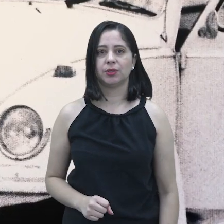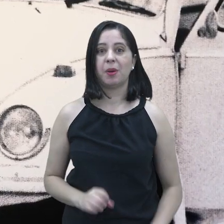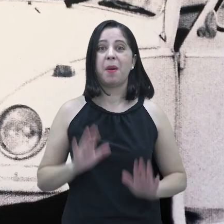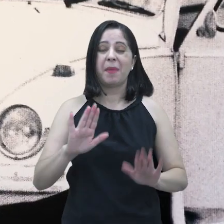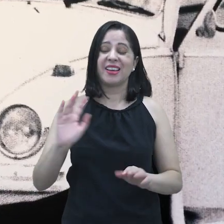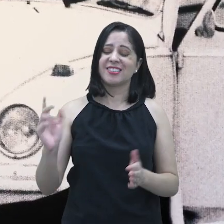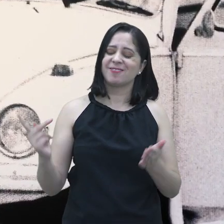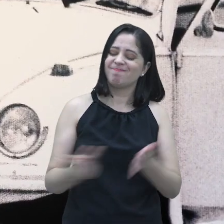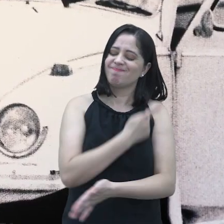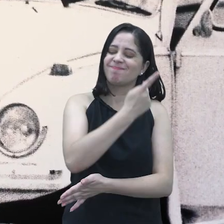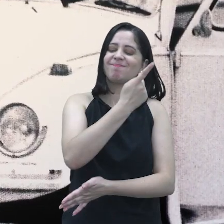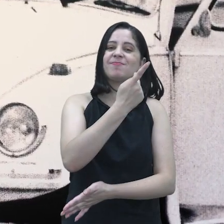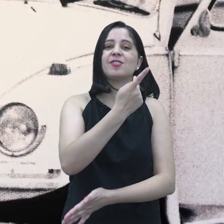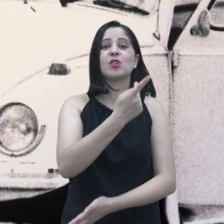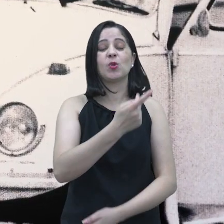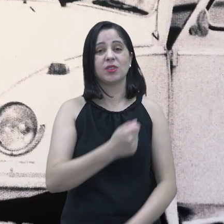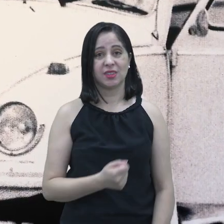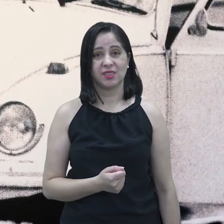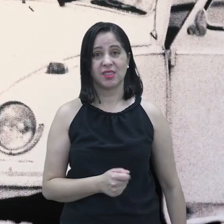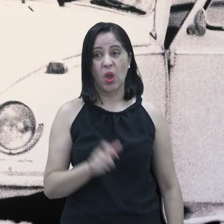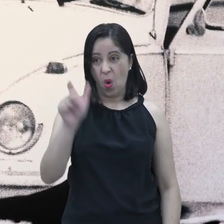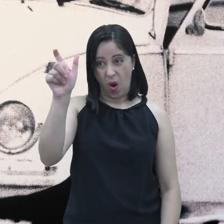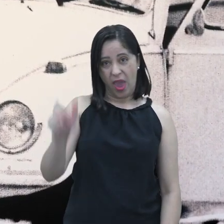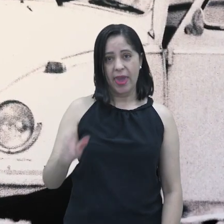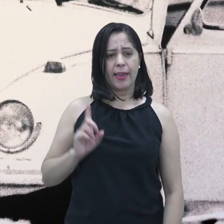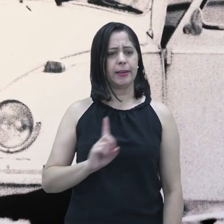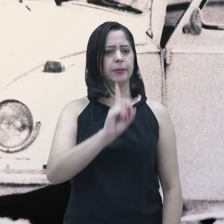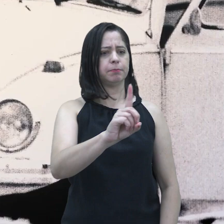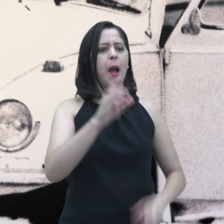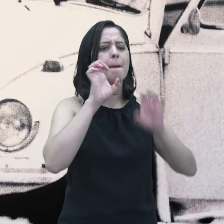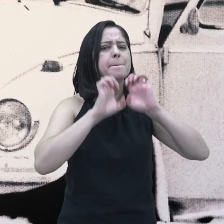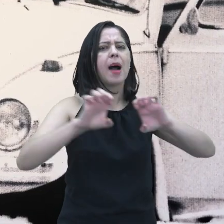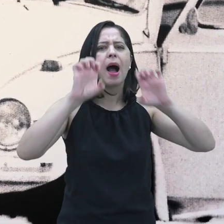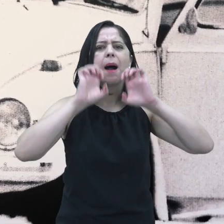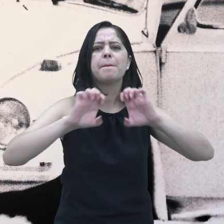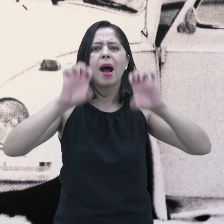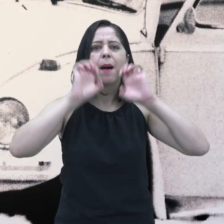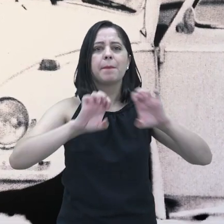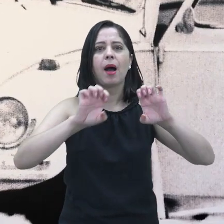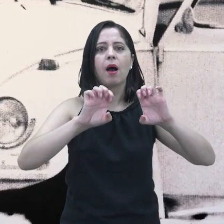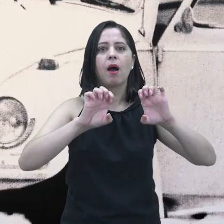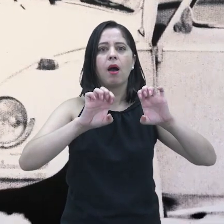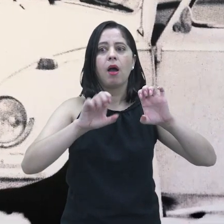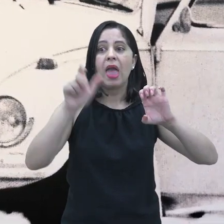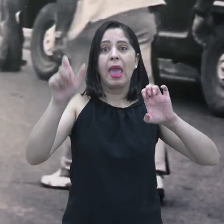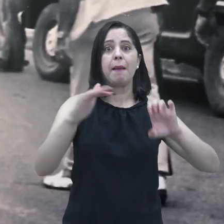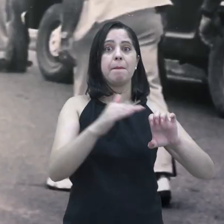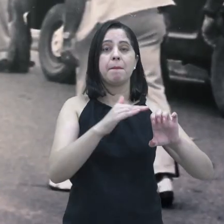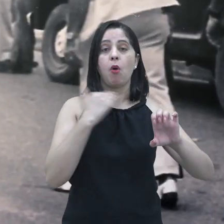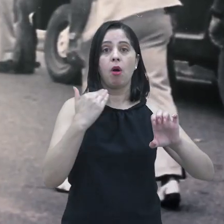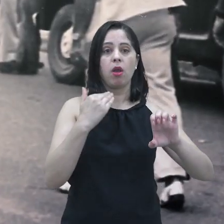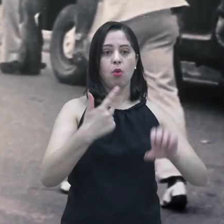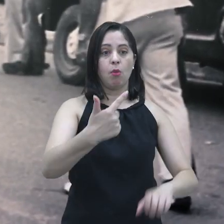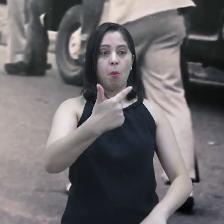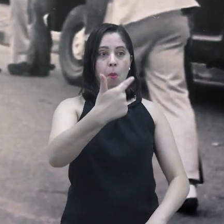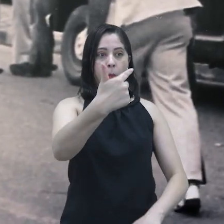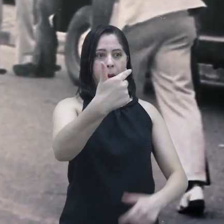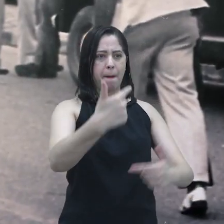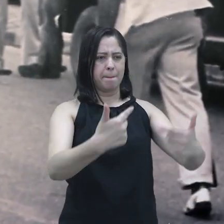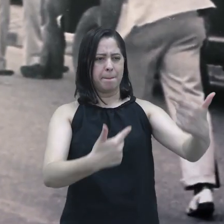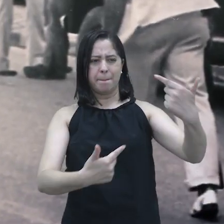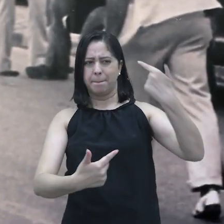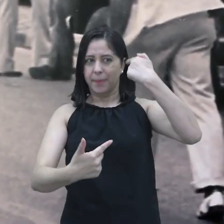um infortúnio do destino, foi justamente pregando a palavra que Franz de Castro perdeu a vida. Ele foi assassinado